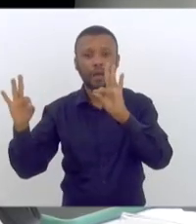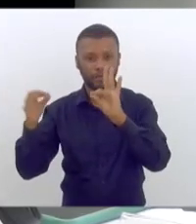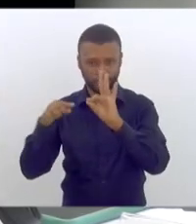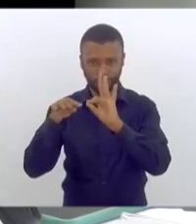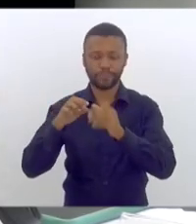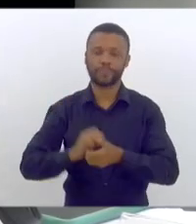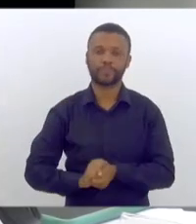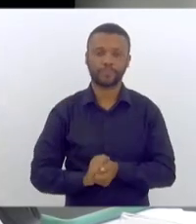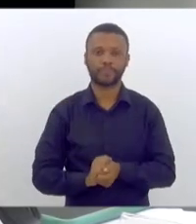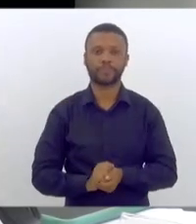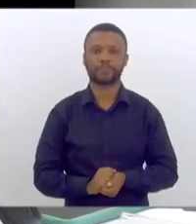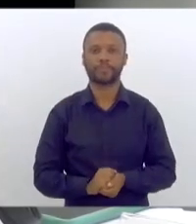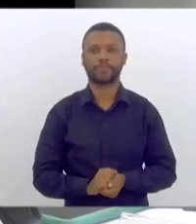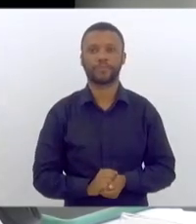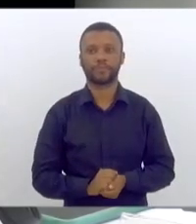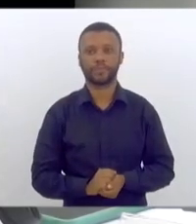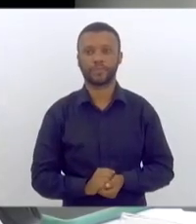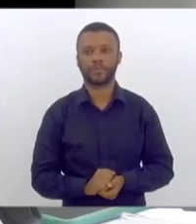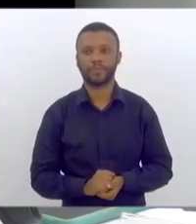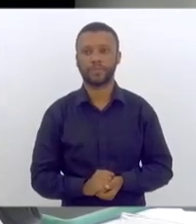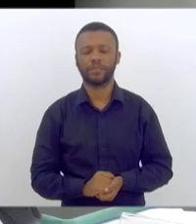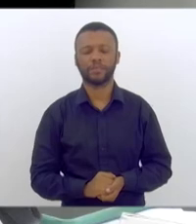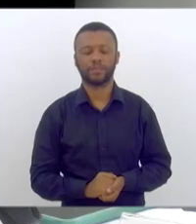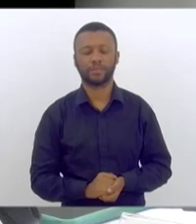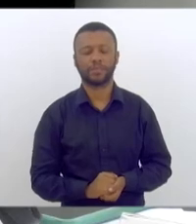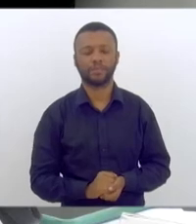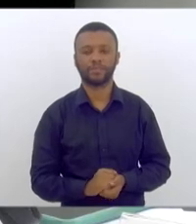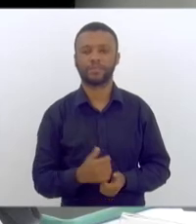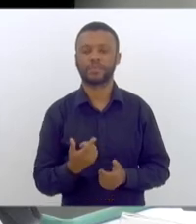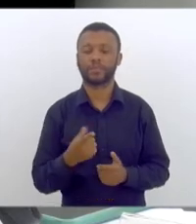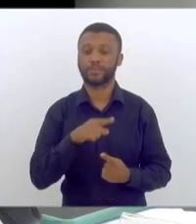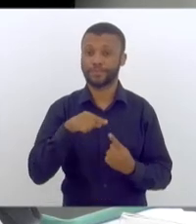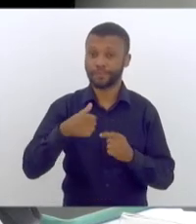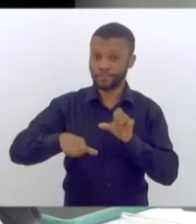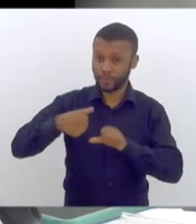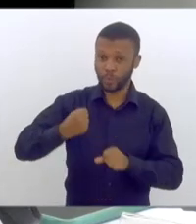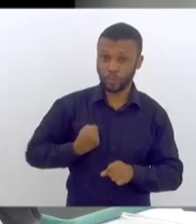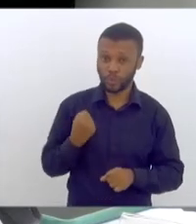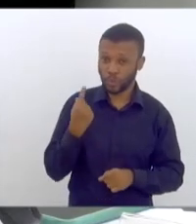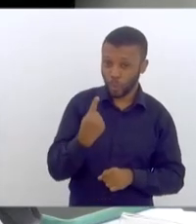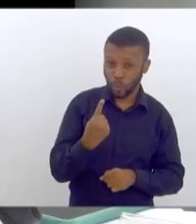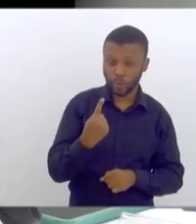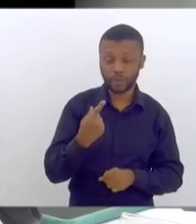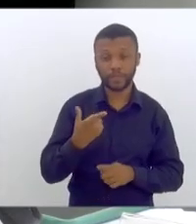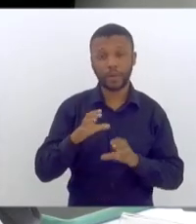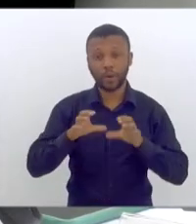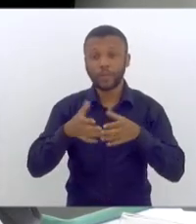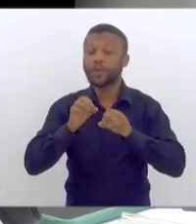Ok modificativa número 1 da comissão de educação